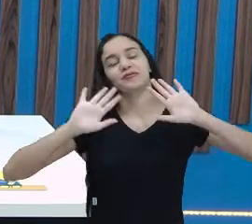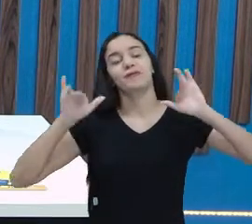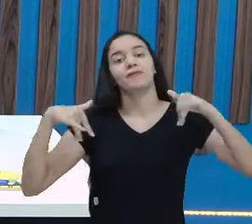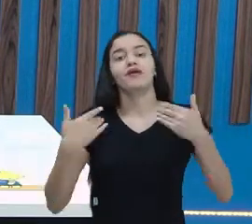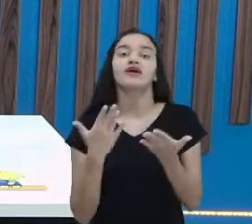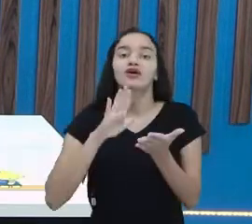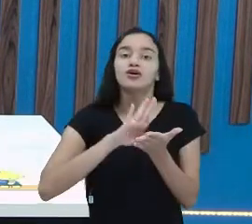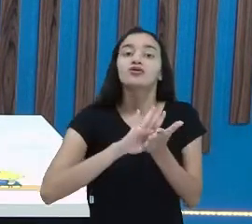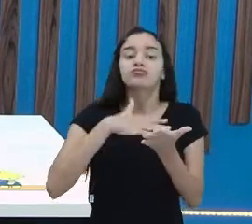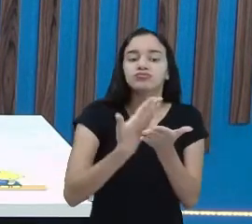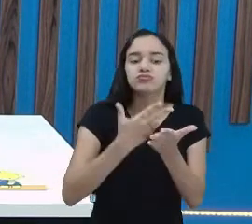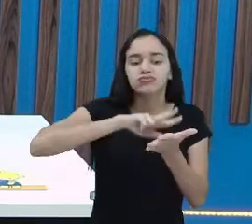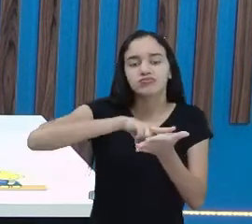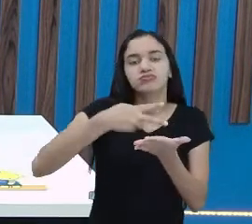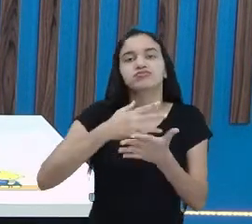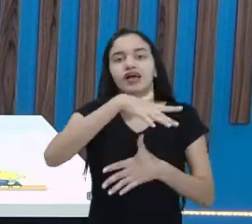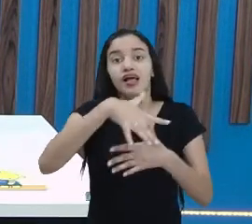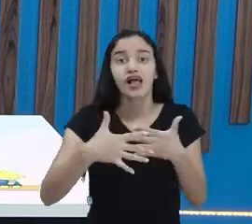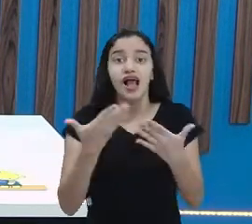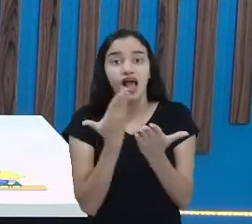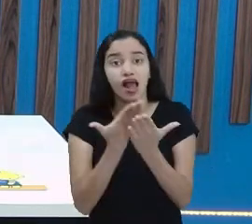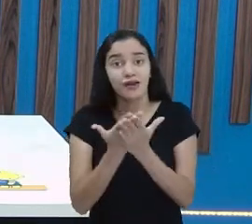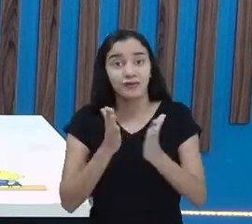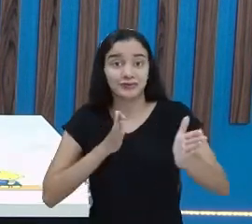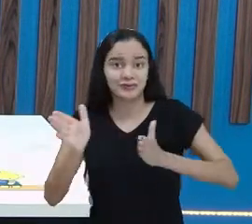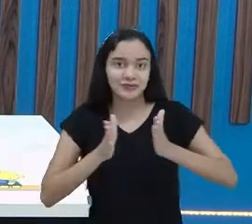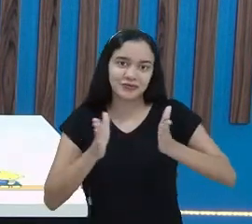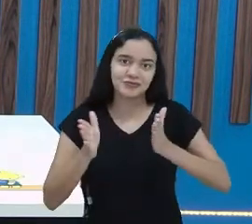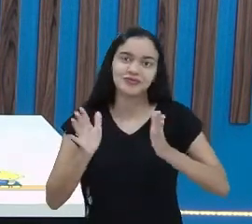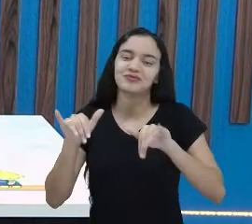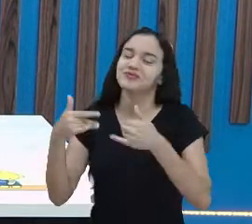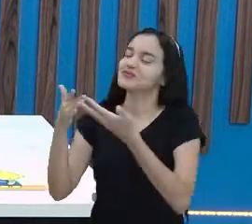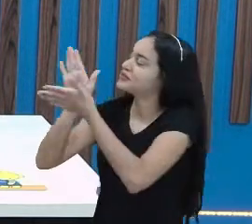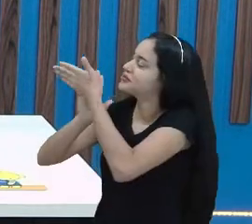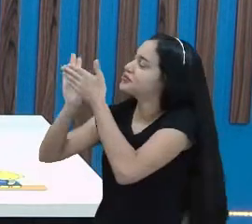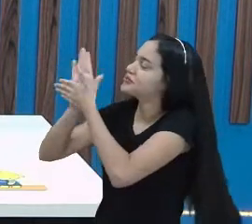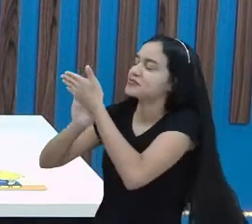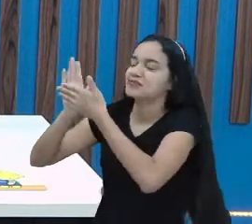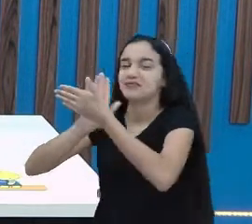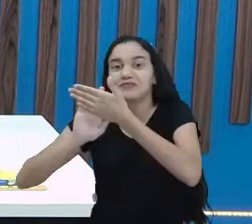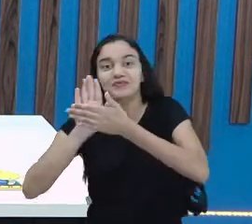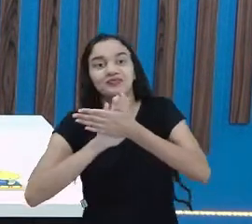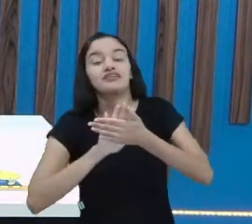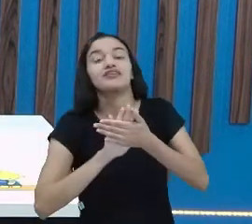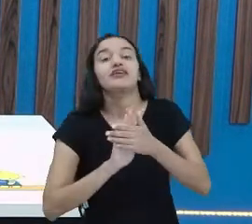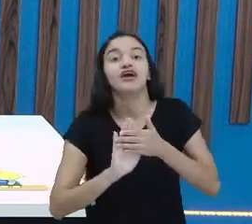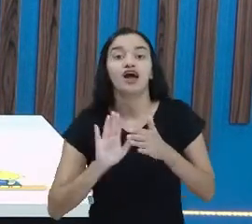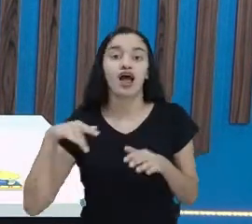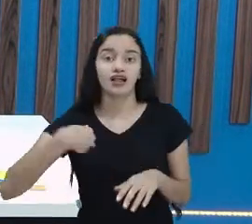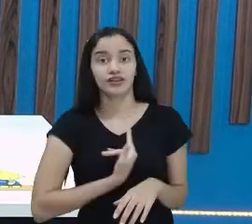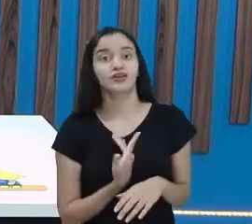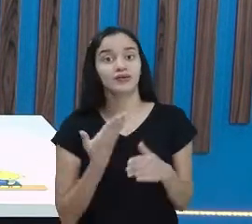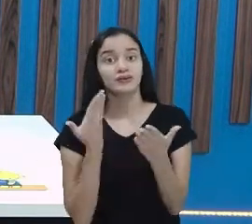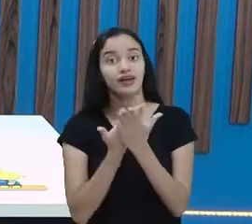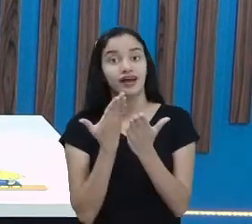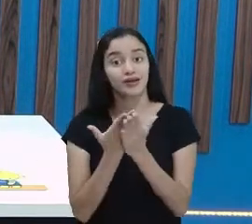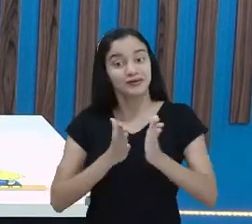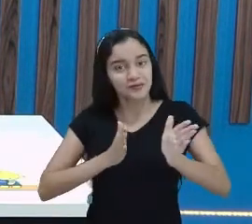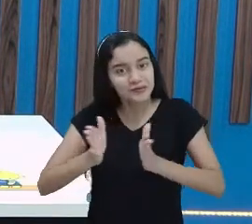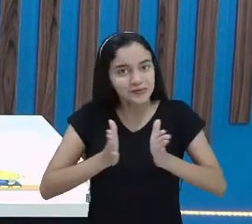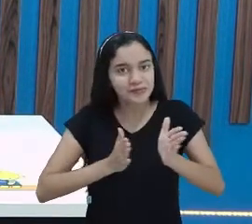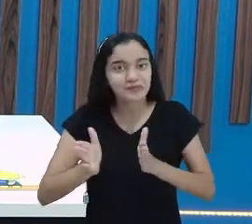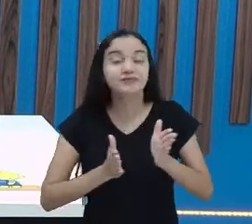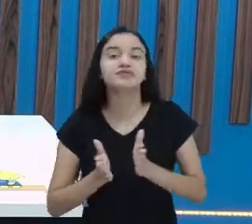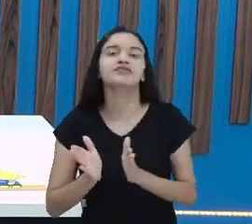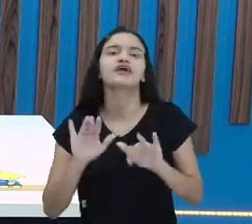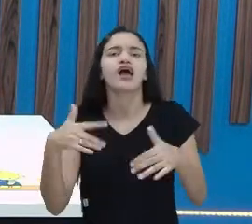canto esquerdo, deixando a minha aula mais acessível. Muito obrigada, Midian, por deixar esta aula mais